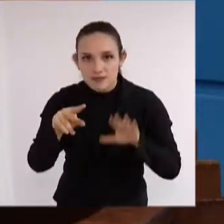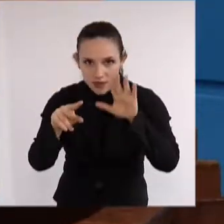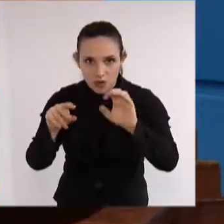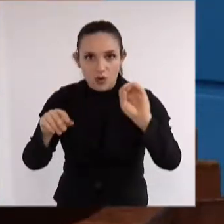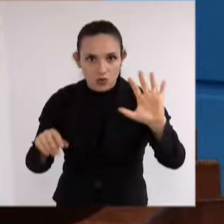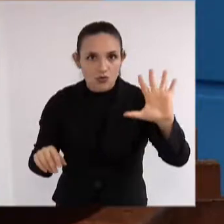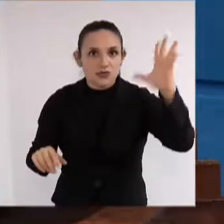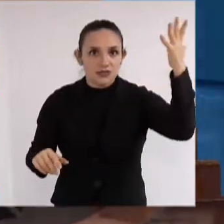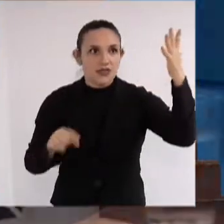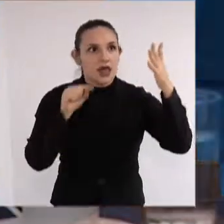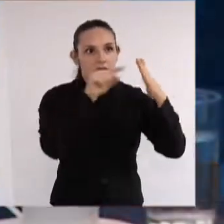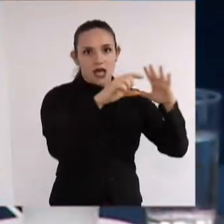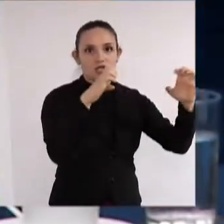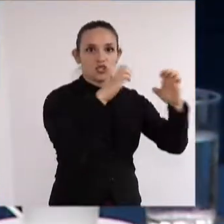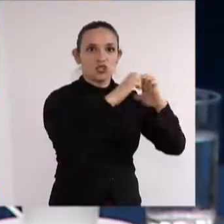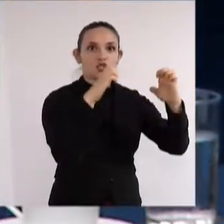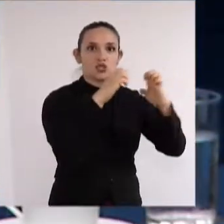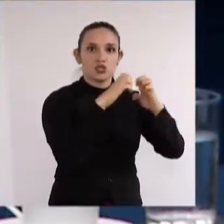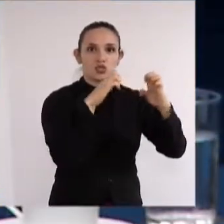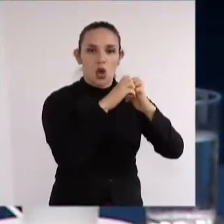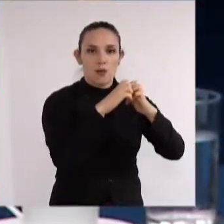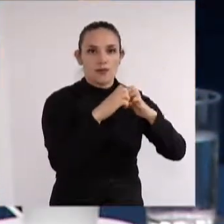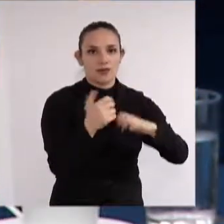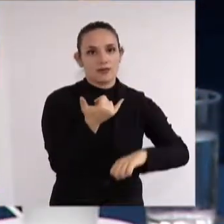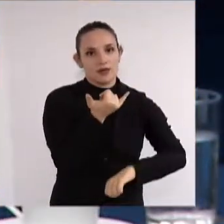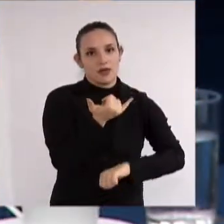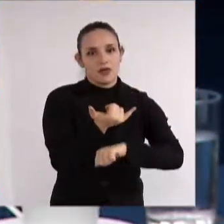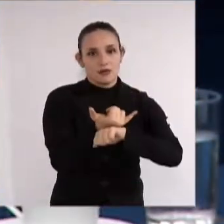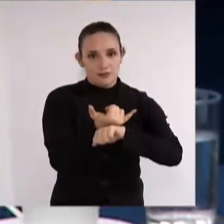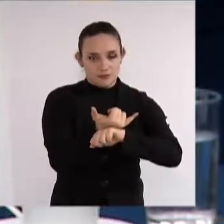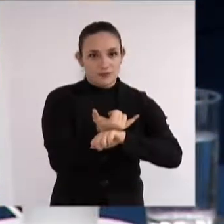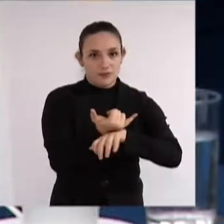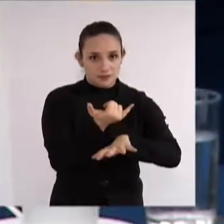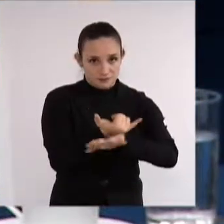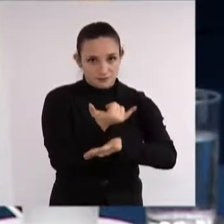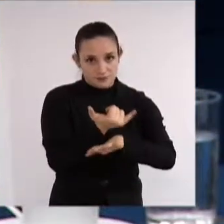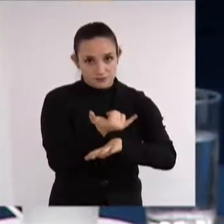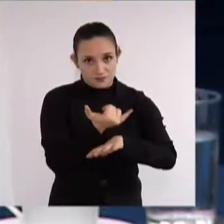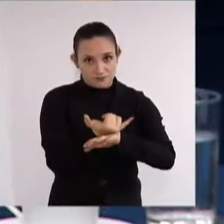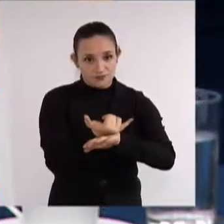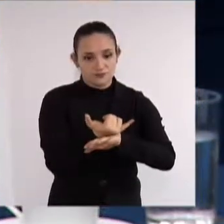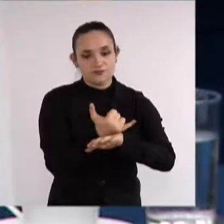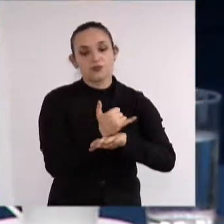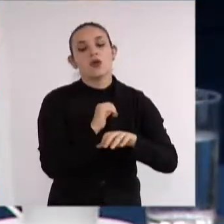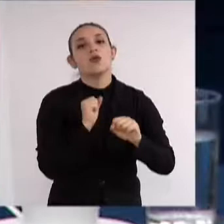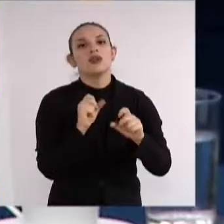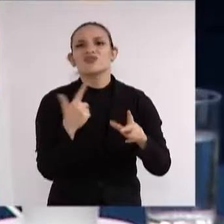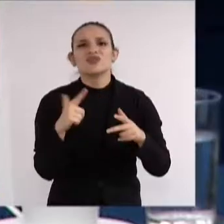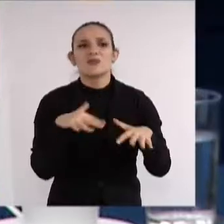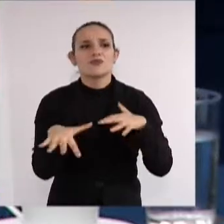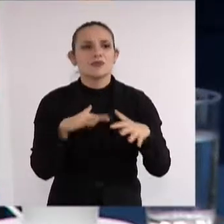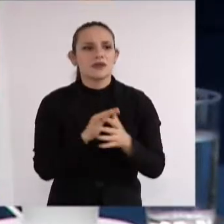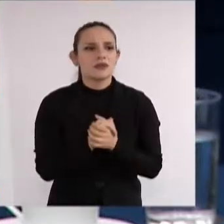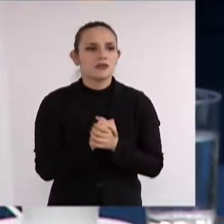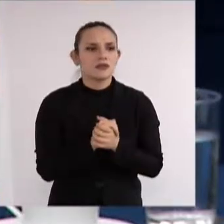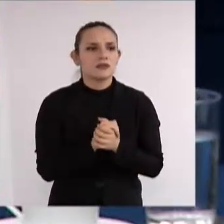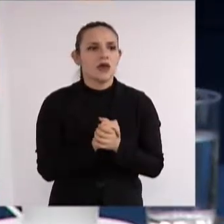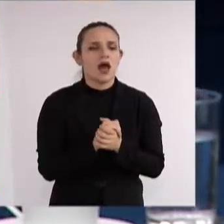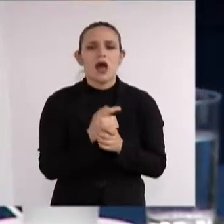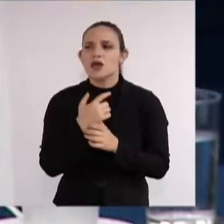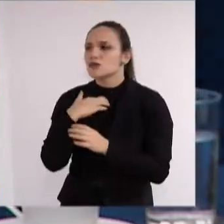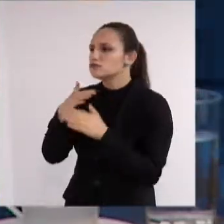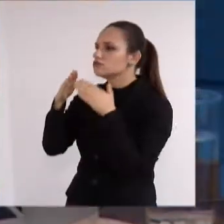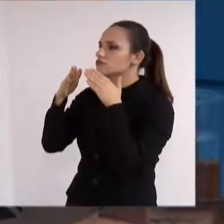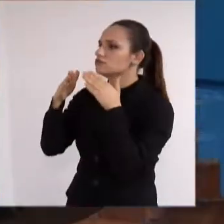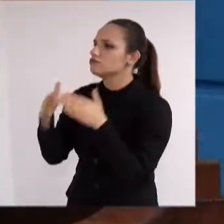shopping, Bosque dos Ipês, num dia que não tinha muito movimento, eu fui até o sanitário e de repente eu vi uma pessoa gritando